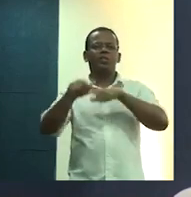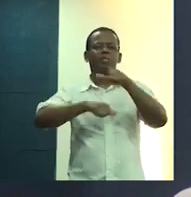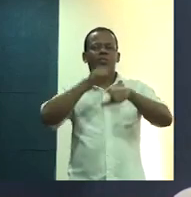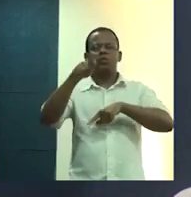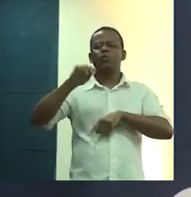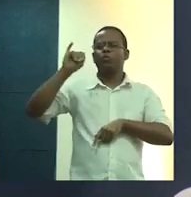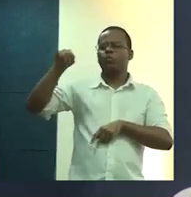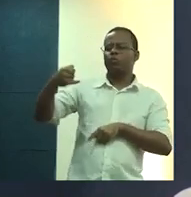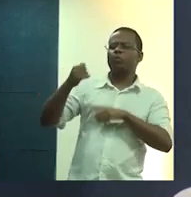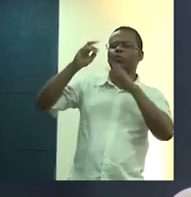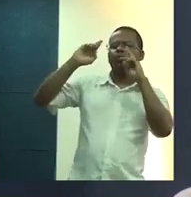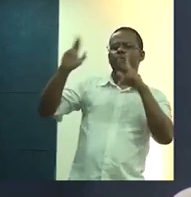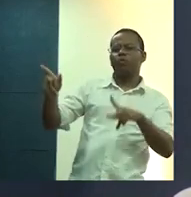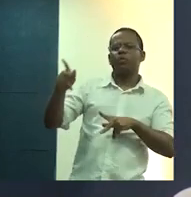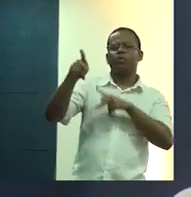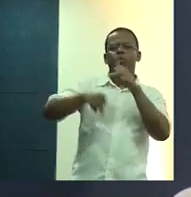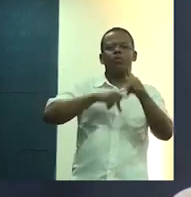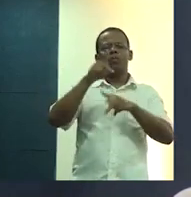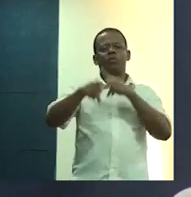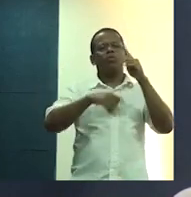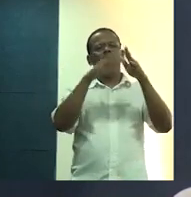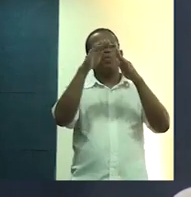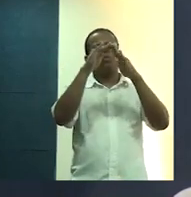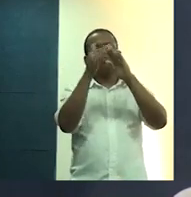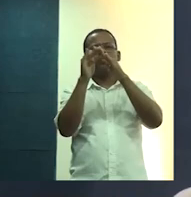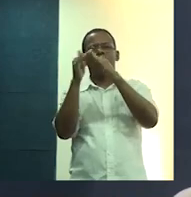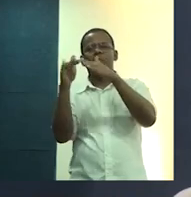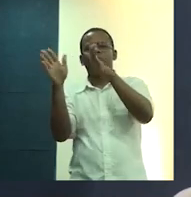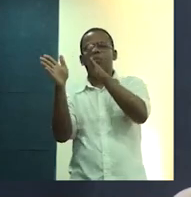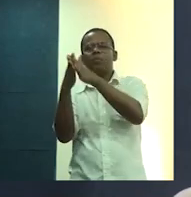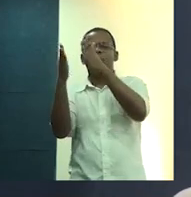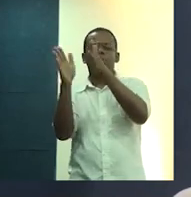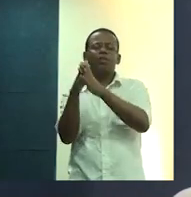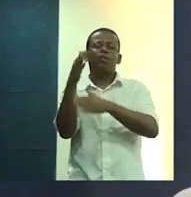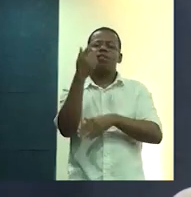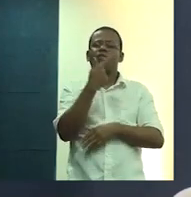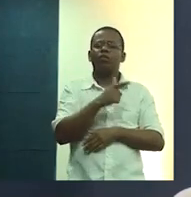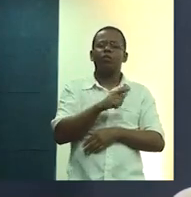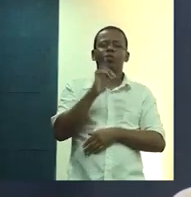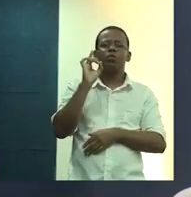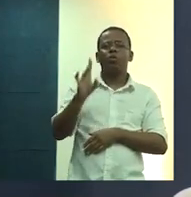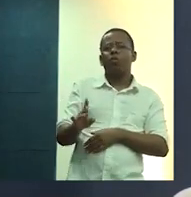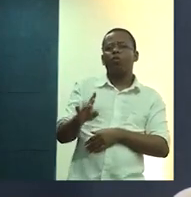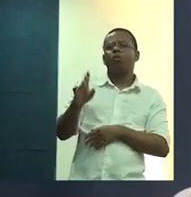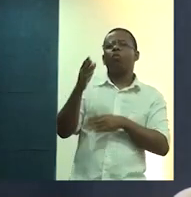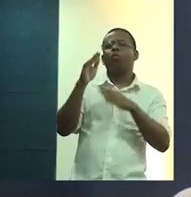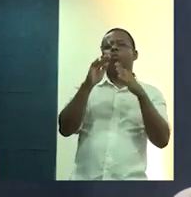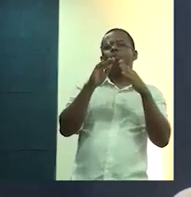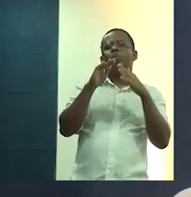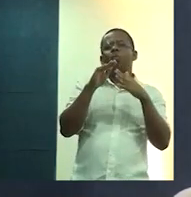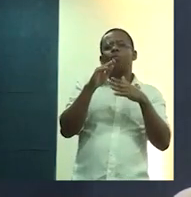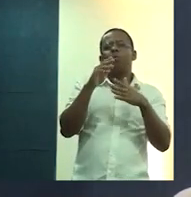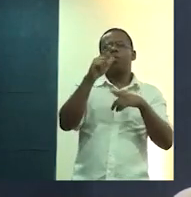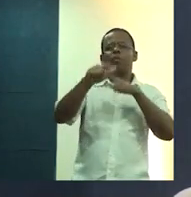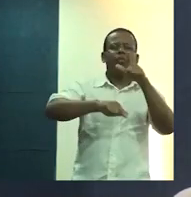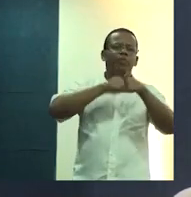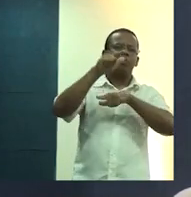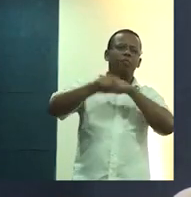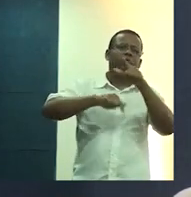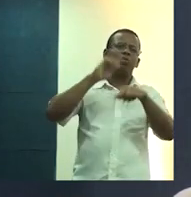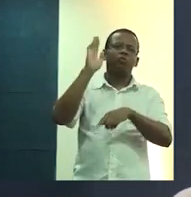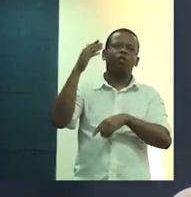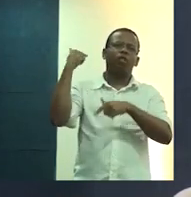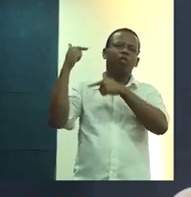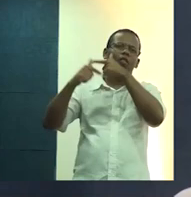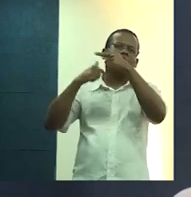de oportunidades diferenciadas para essa população periférica para que a gente não possa estar simplesmente oferecendo esses empregos